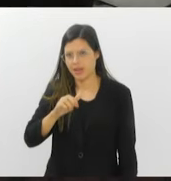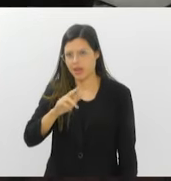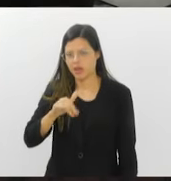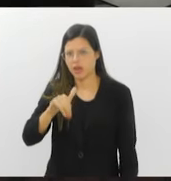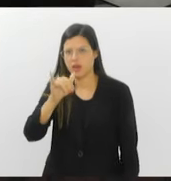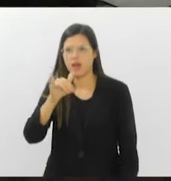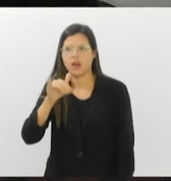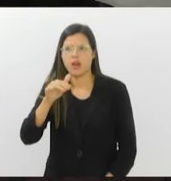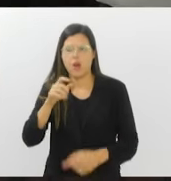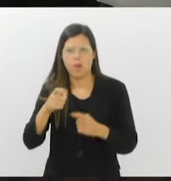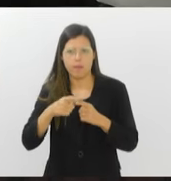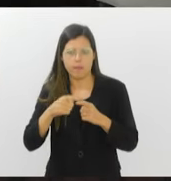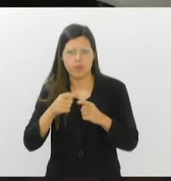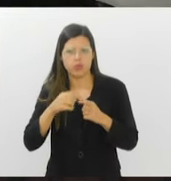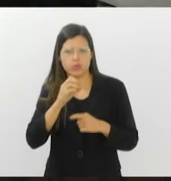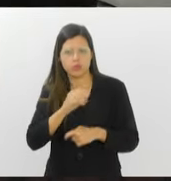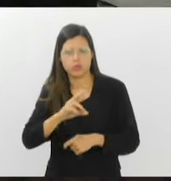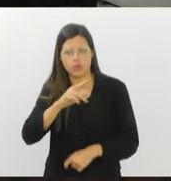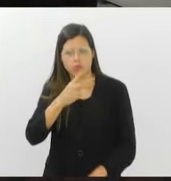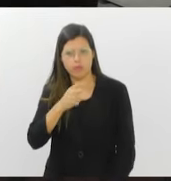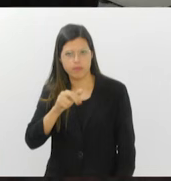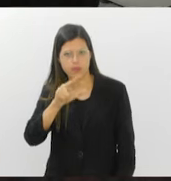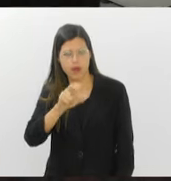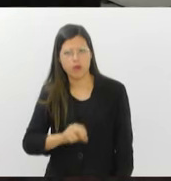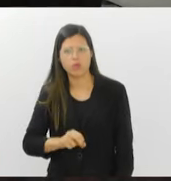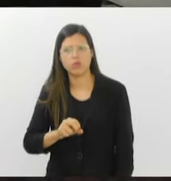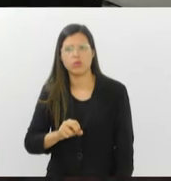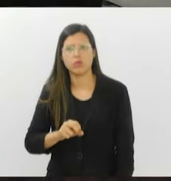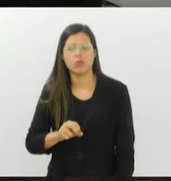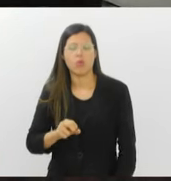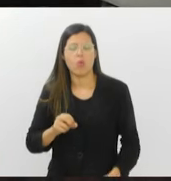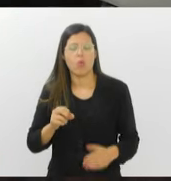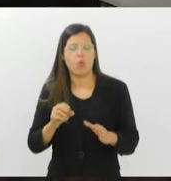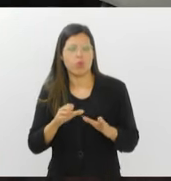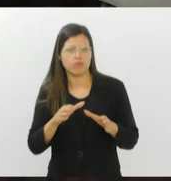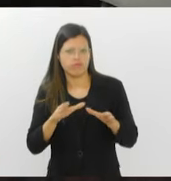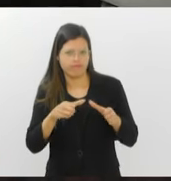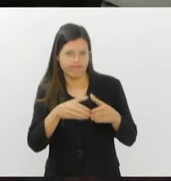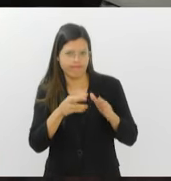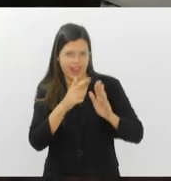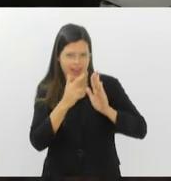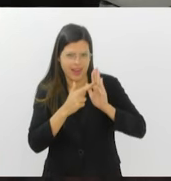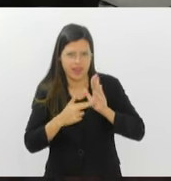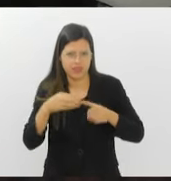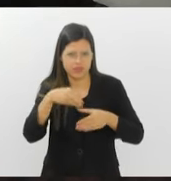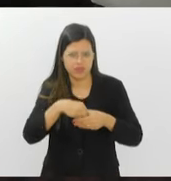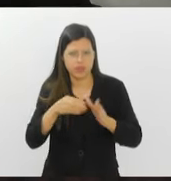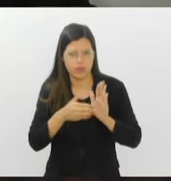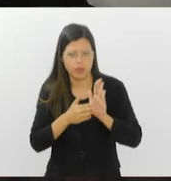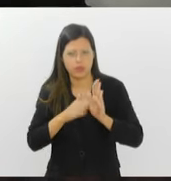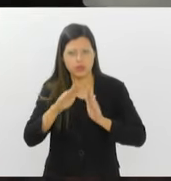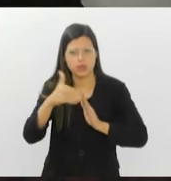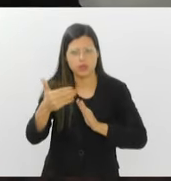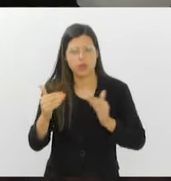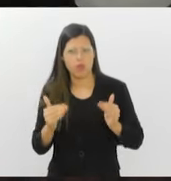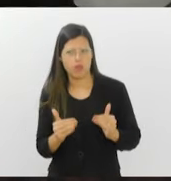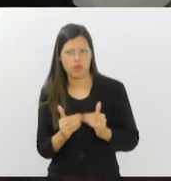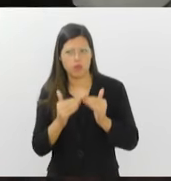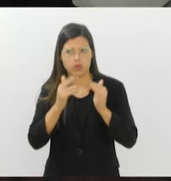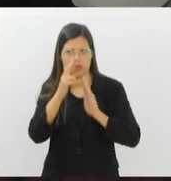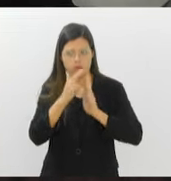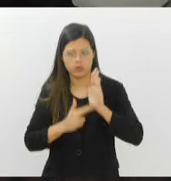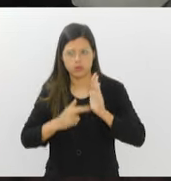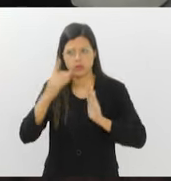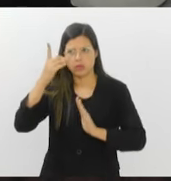Antônio Paulo Pitangui. Parecer da Comissão de Normas Internas e Proposições Externas favorável, relatoria do